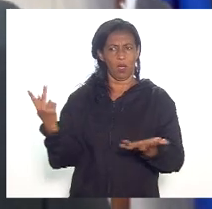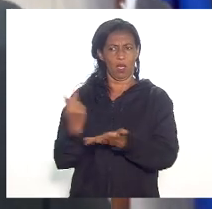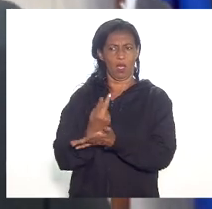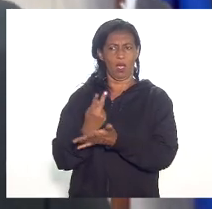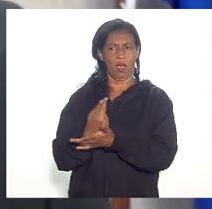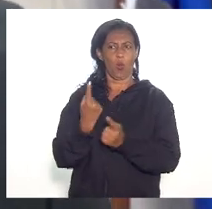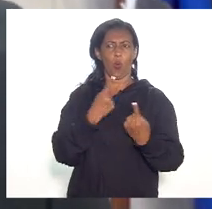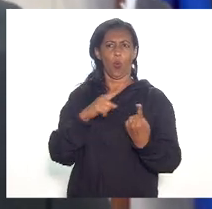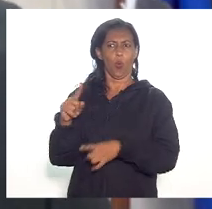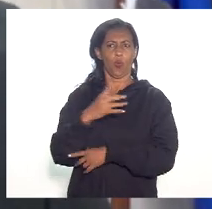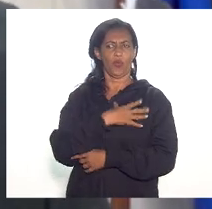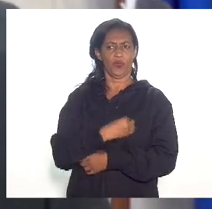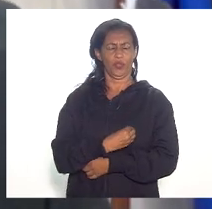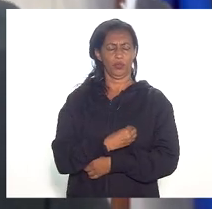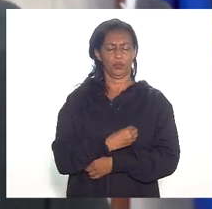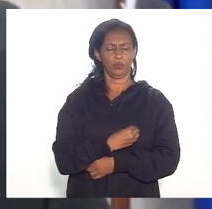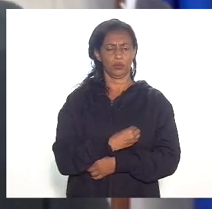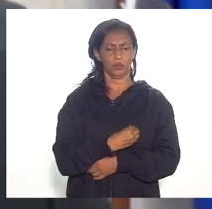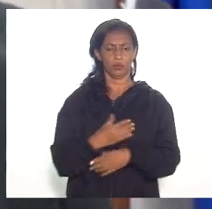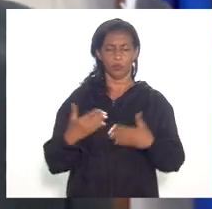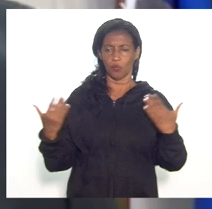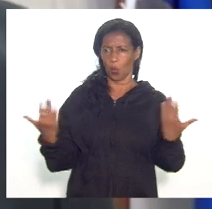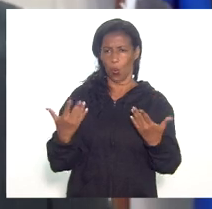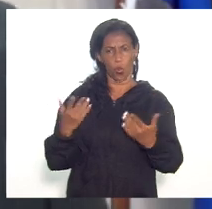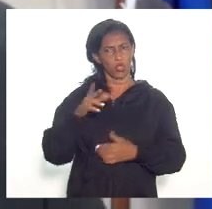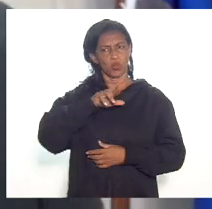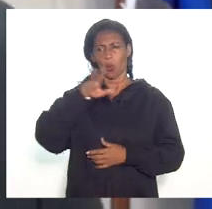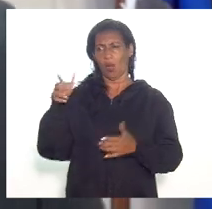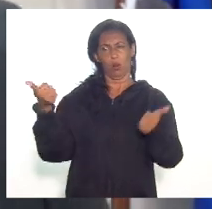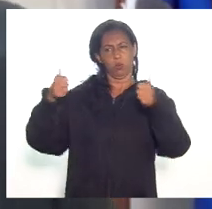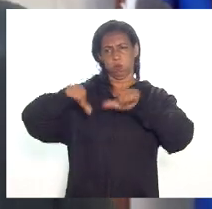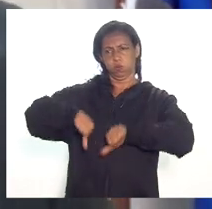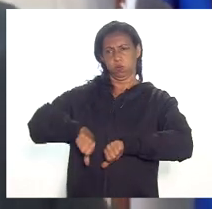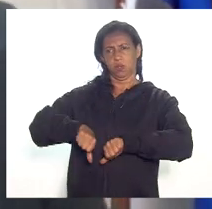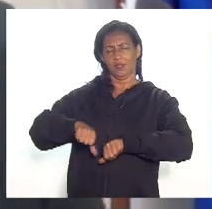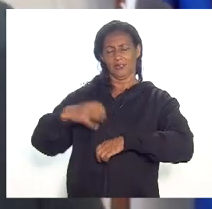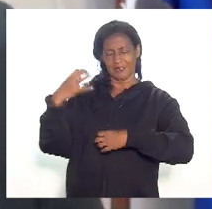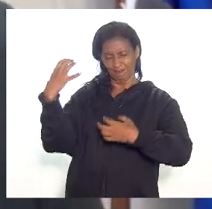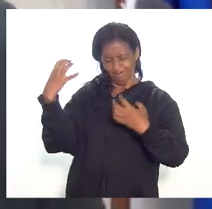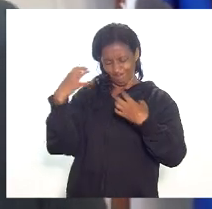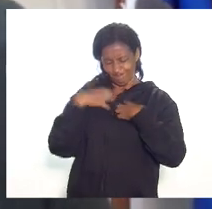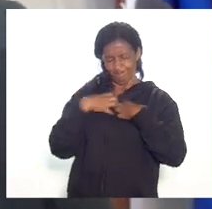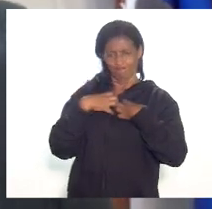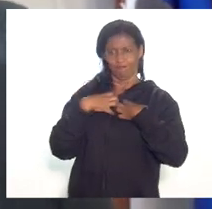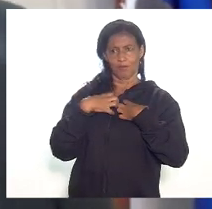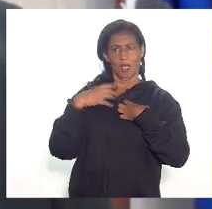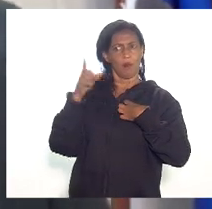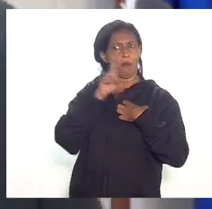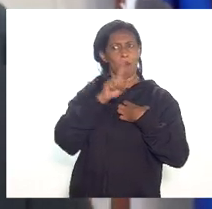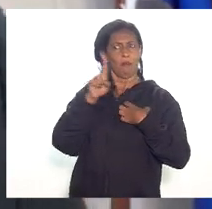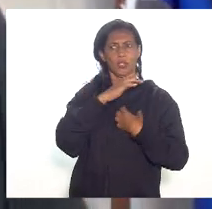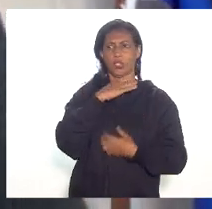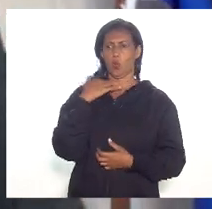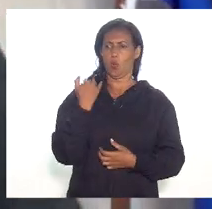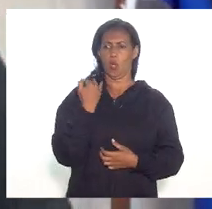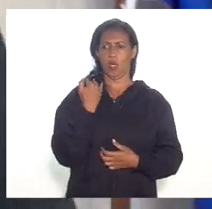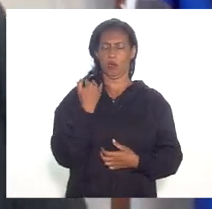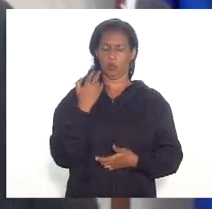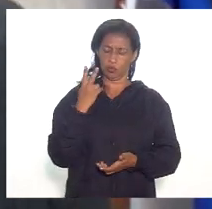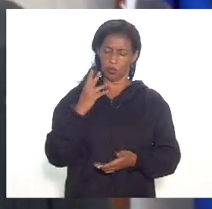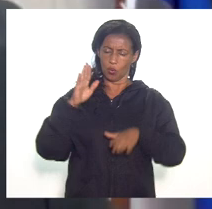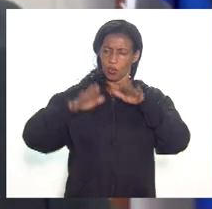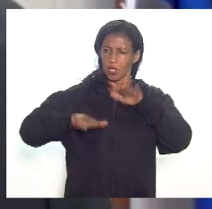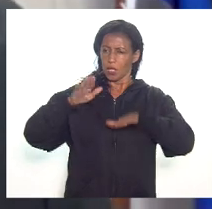nós tivemos hoje não uma derrota fomos feridos mas ainda não morremos e que no que